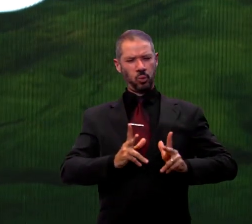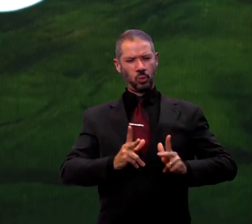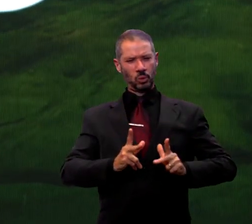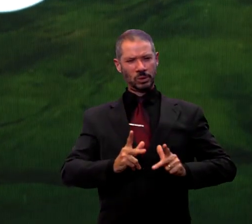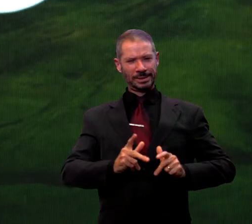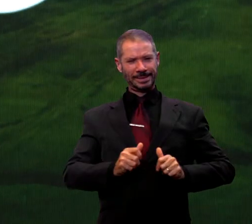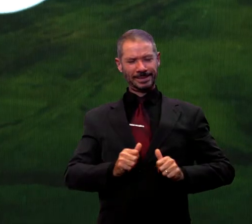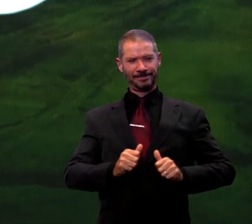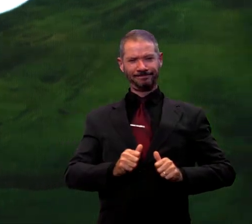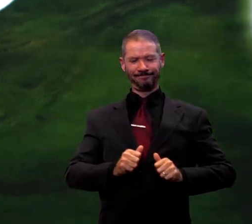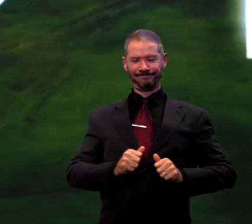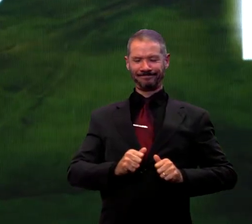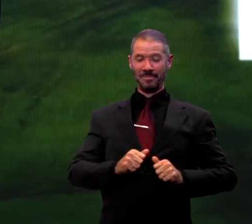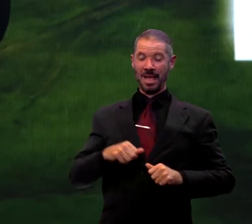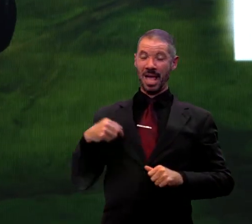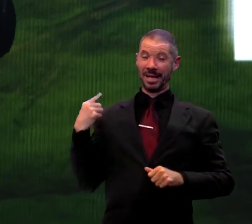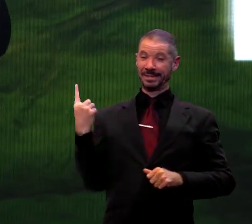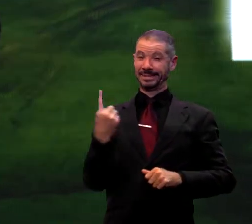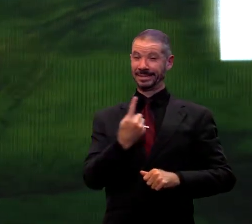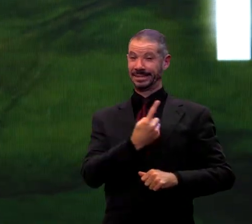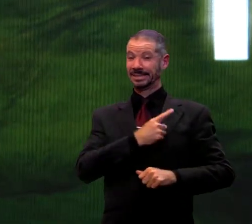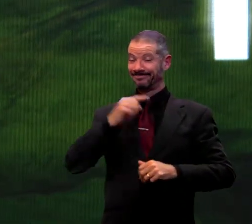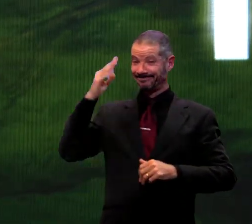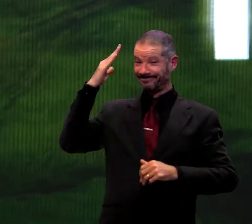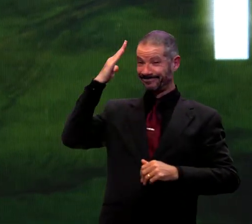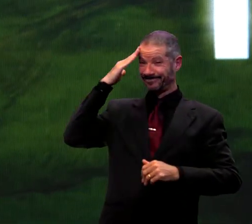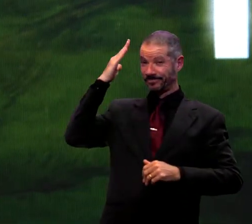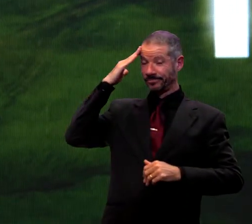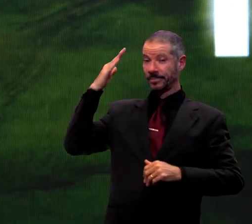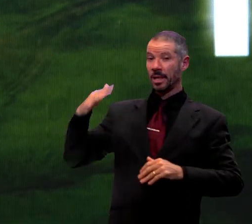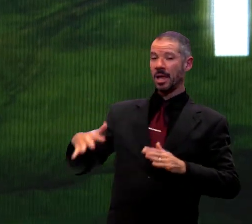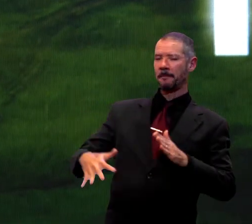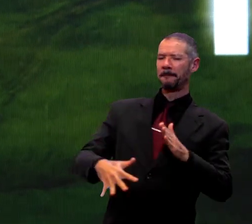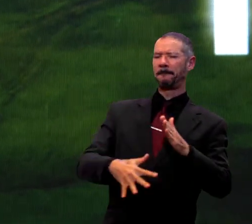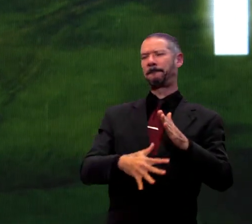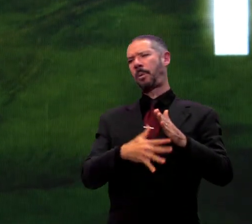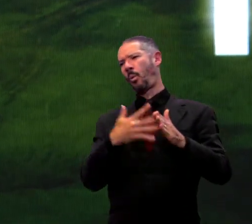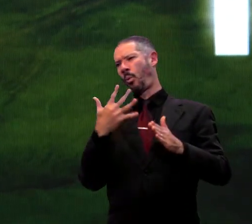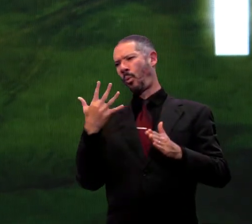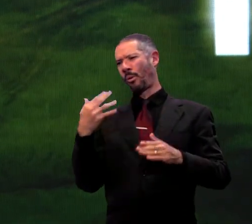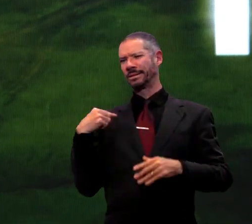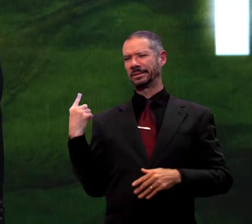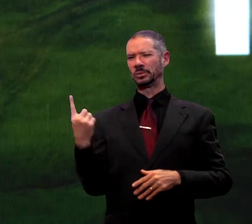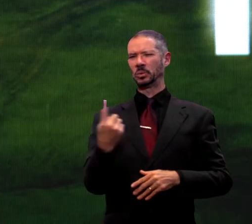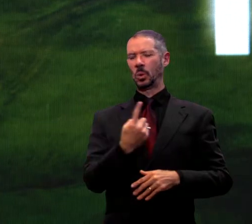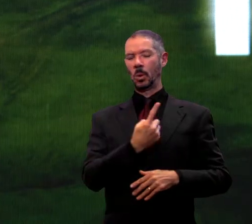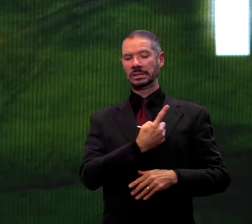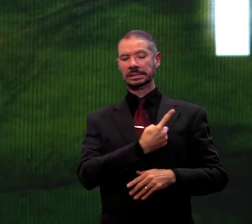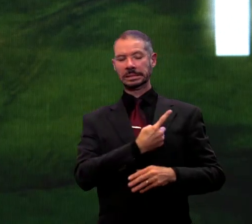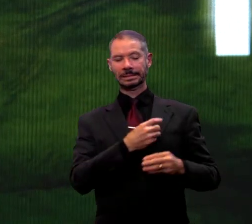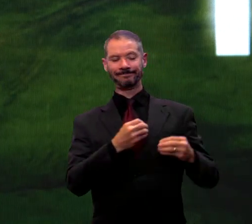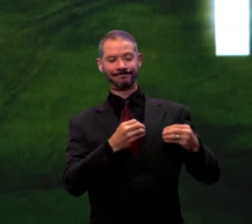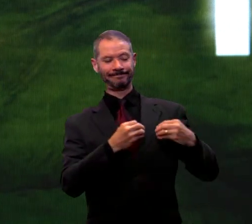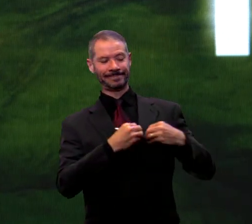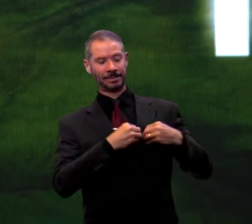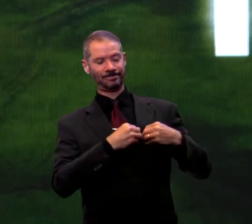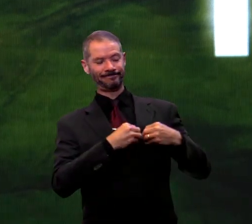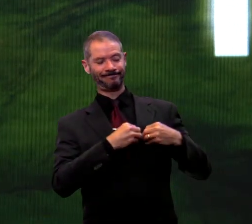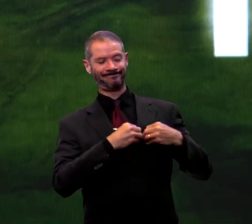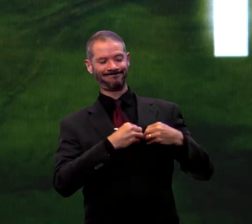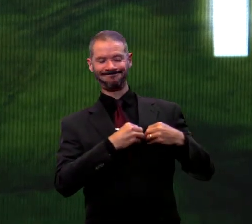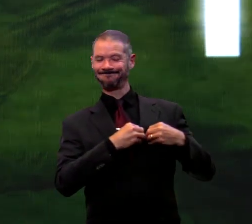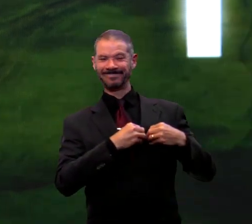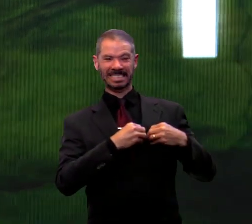pede de nós que a gente reconheça que muitas e muitas vezes nós nos omitimos. E o que Deus